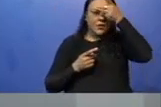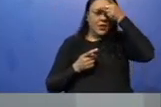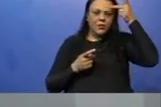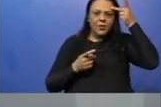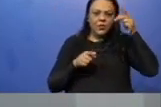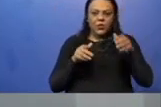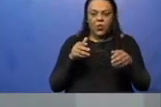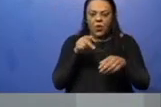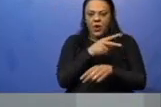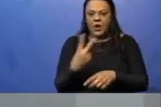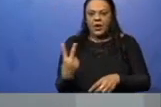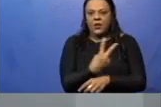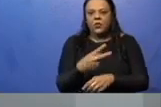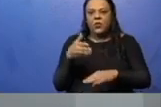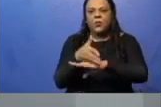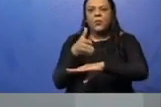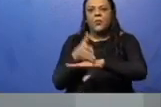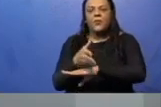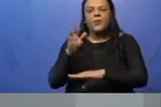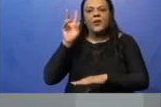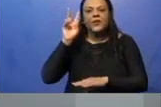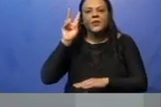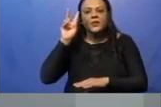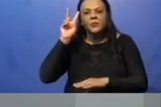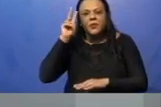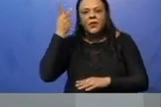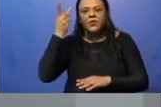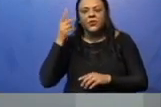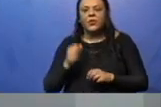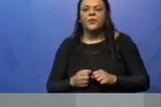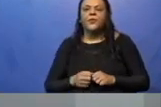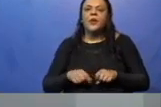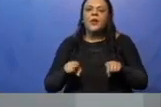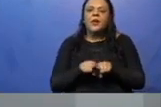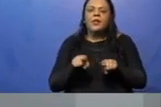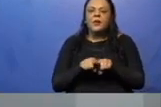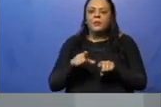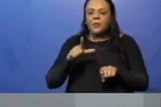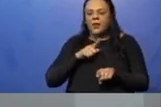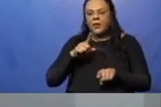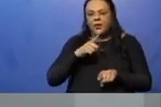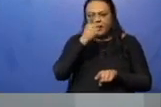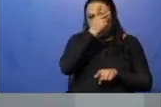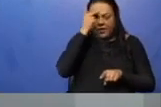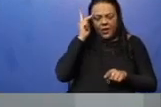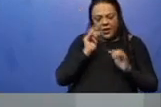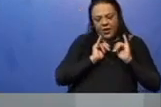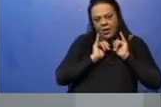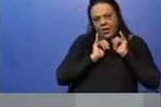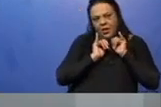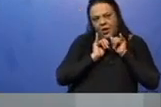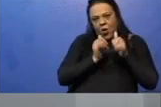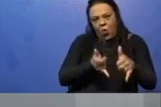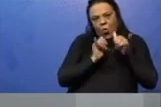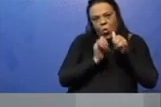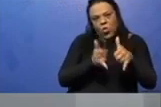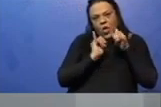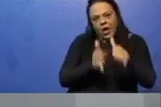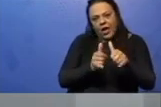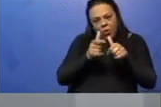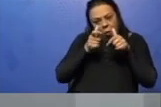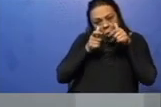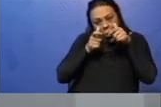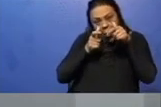narrador distintos. Um narrador observador, que é limitado. Que é isso? Por que ele é limitado? É como se fosse uma câmera, que fica lá no